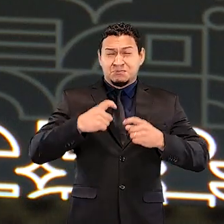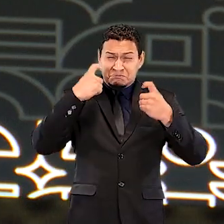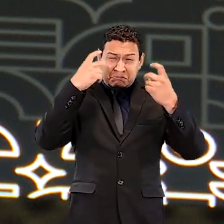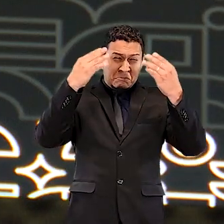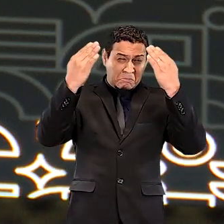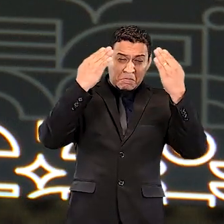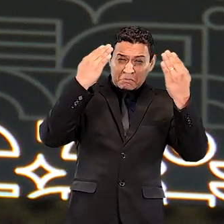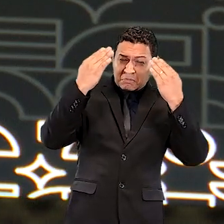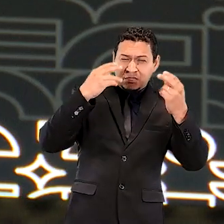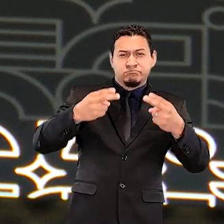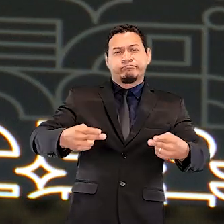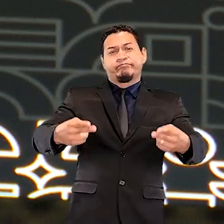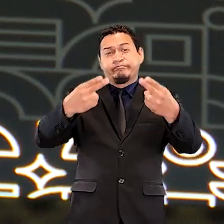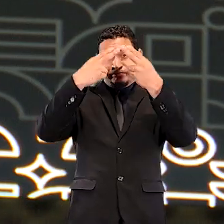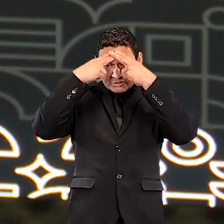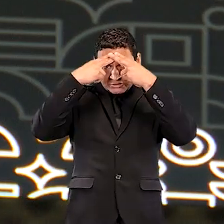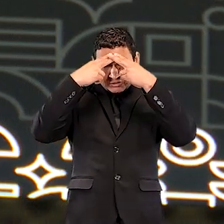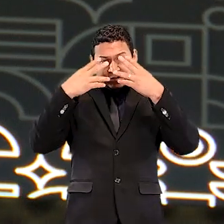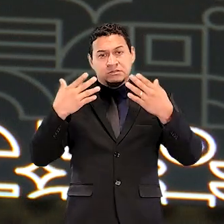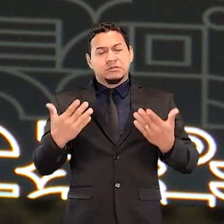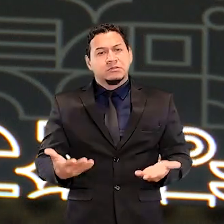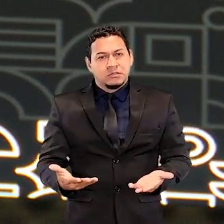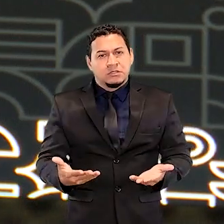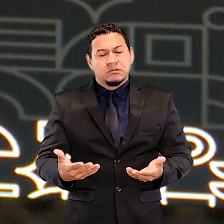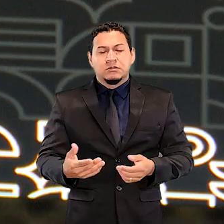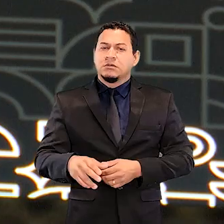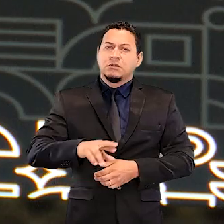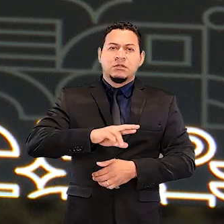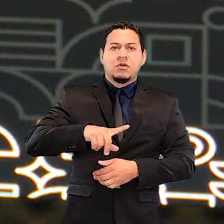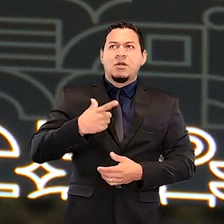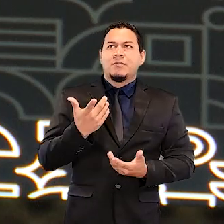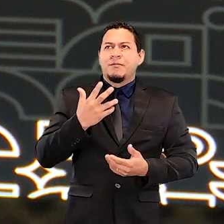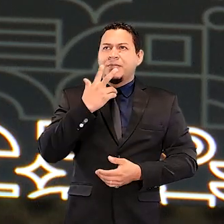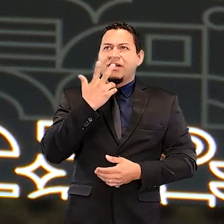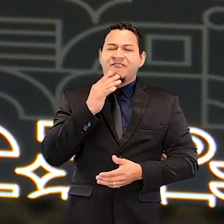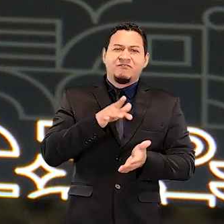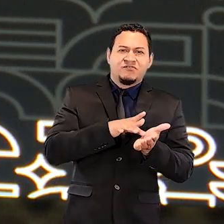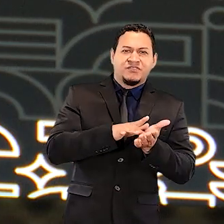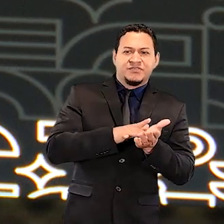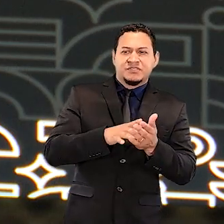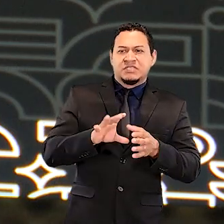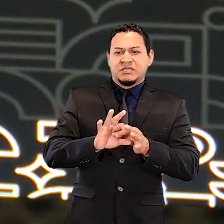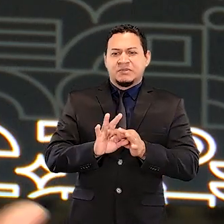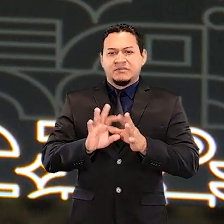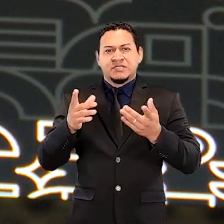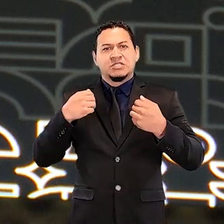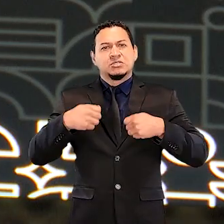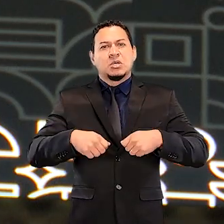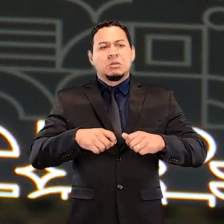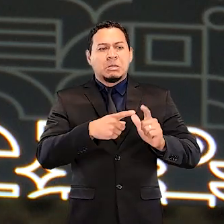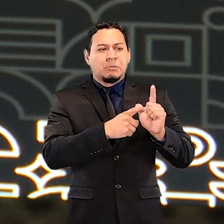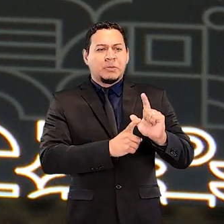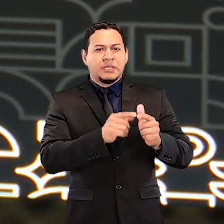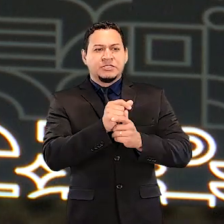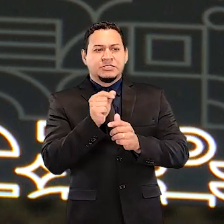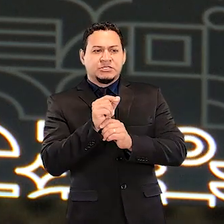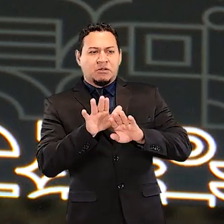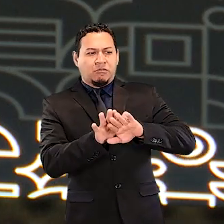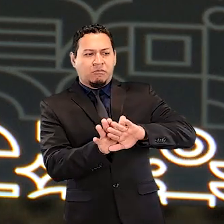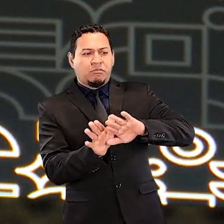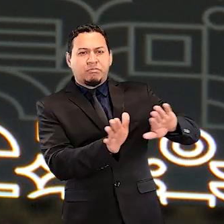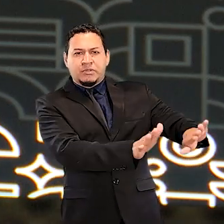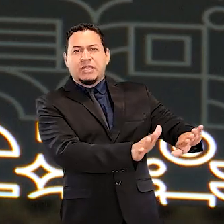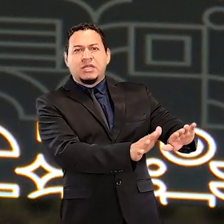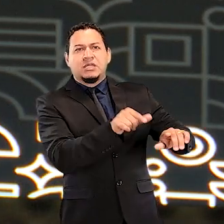adoecidas, né? Ou seja, não é uma liberdade que só depende do afastamento do agressor. É